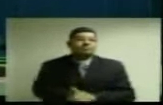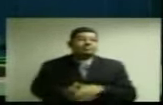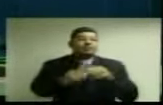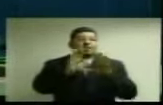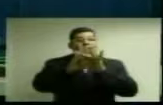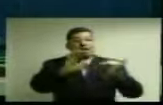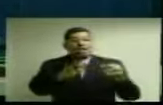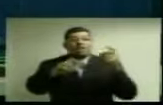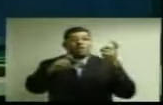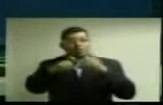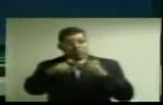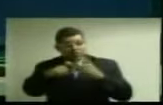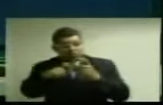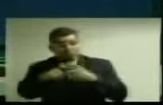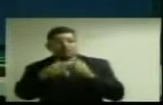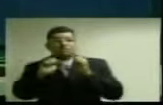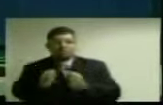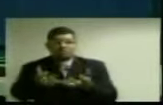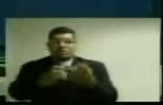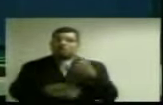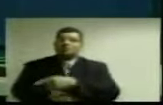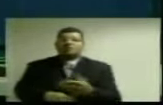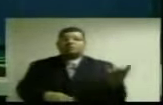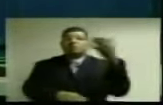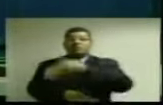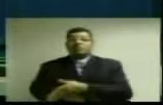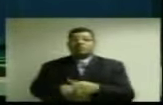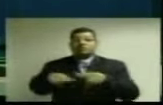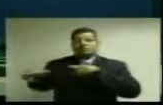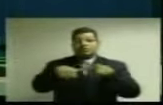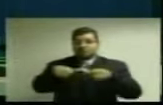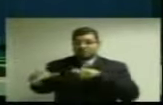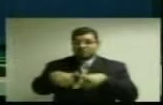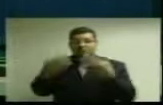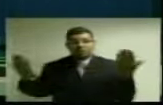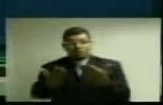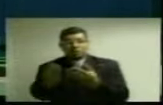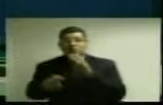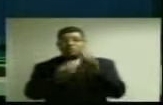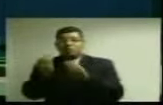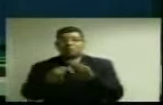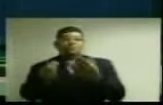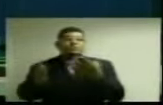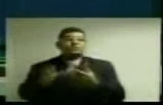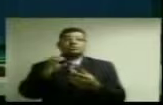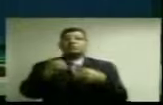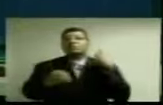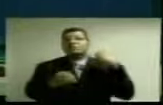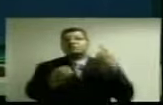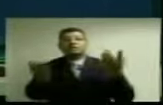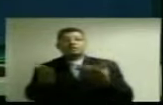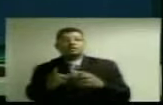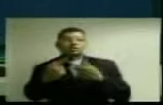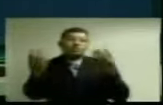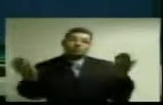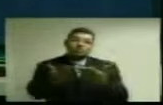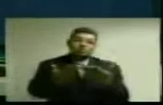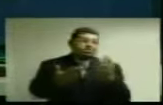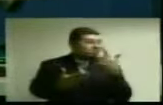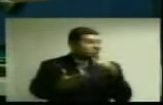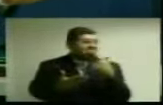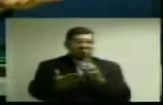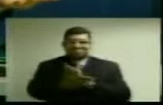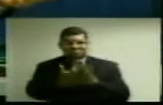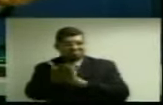à lei dos médicos para que eles fossem submetidos a um exame como são os advogados. Mas hoje eles